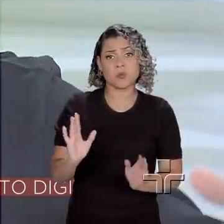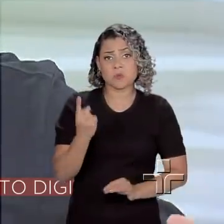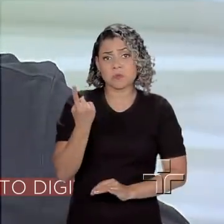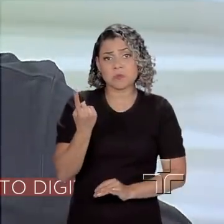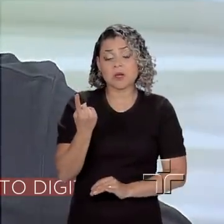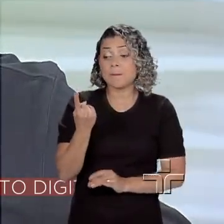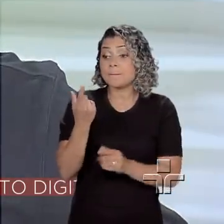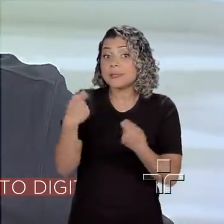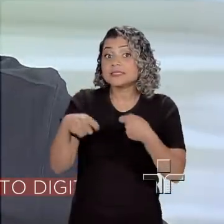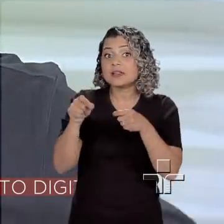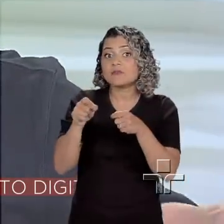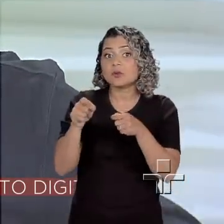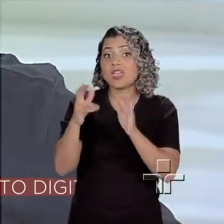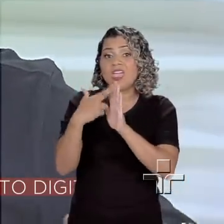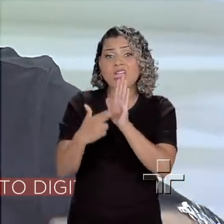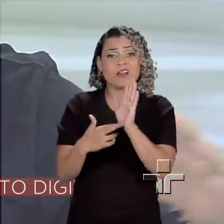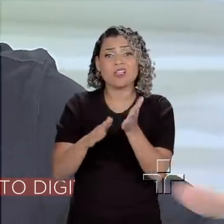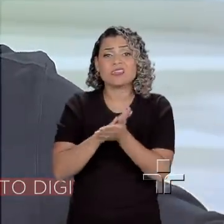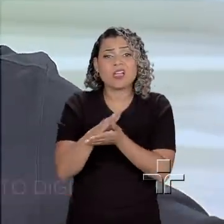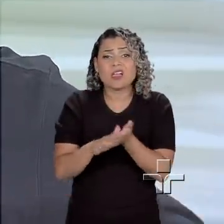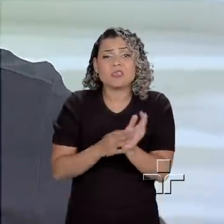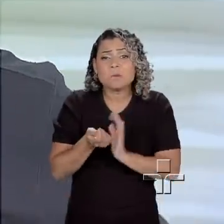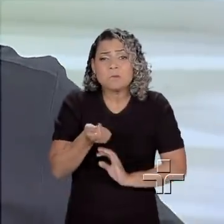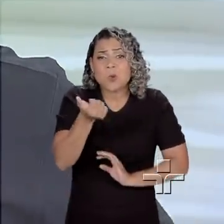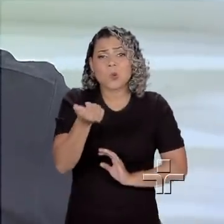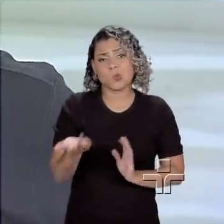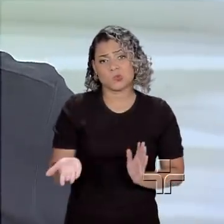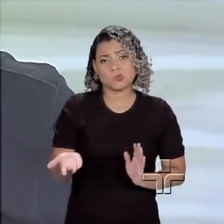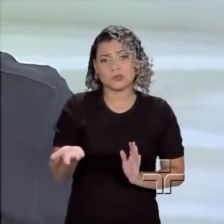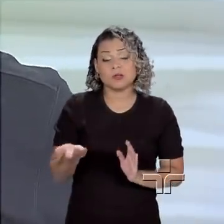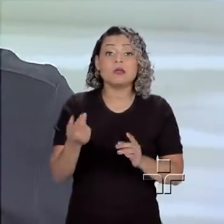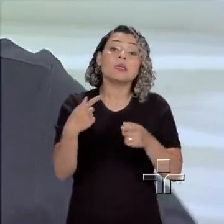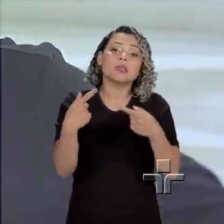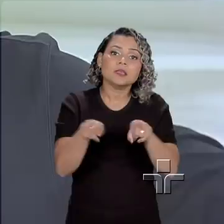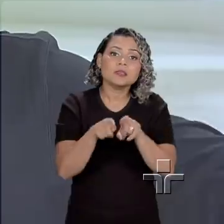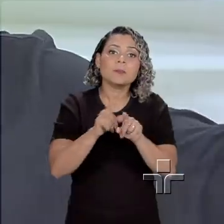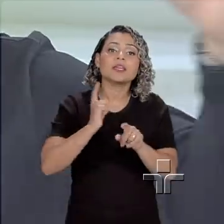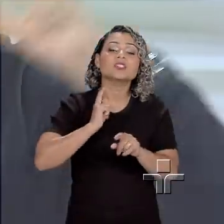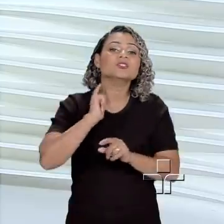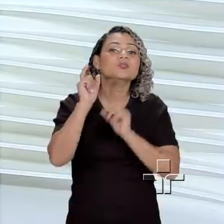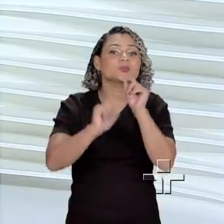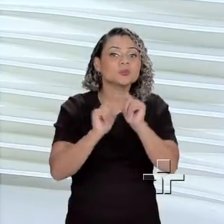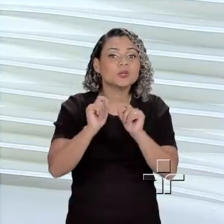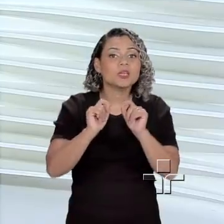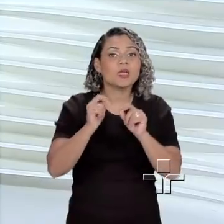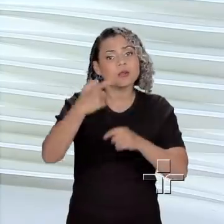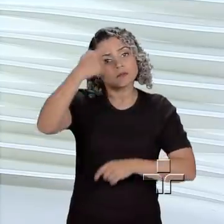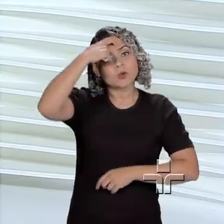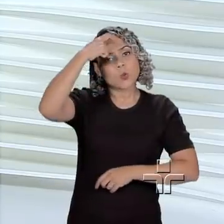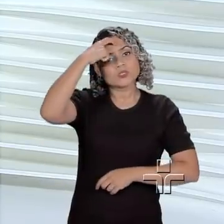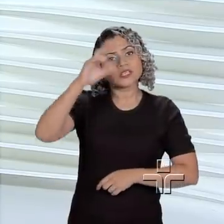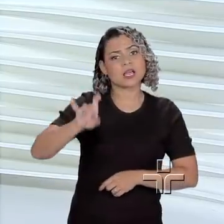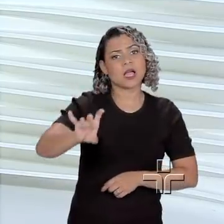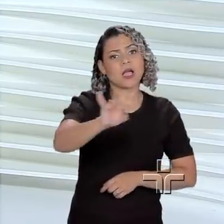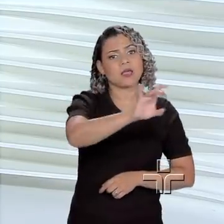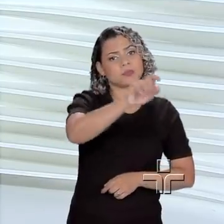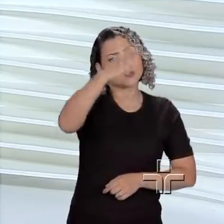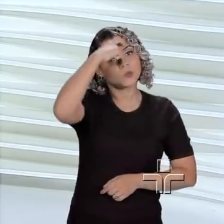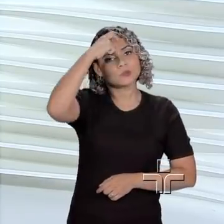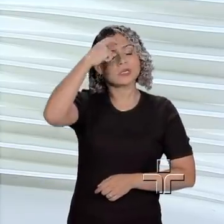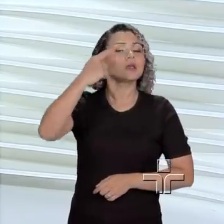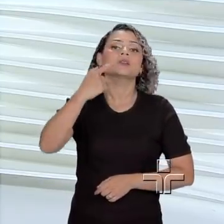menor número possível de regras, de controle de qualquer coisa, porque havia uma quantidade muito grande de bom senso, até porque não havia